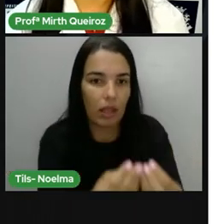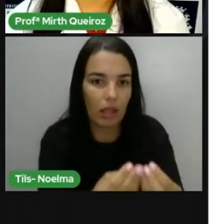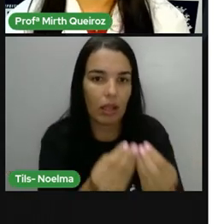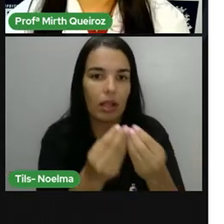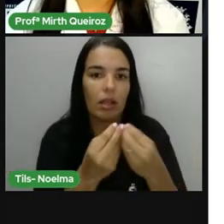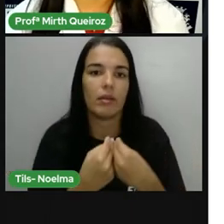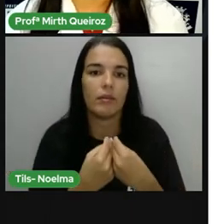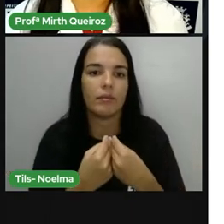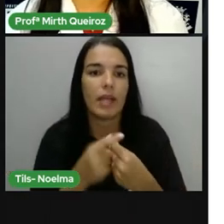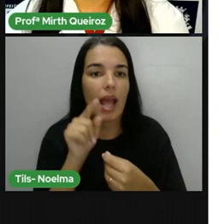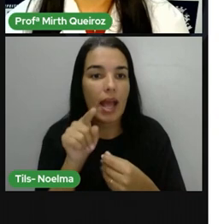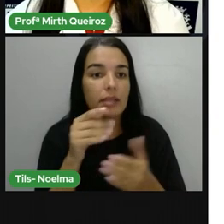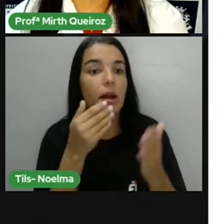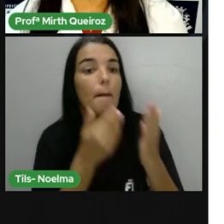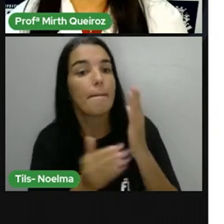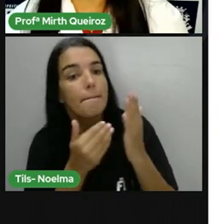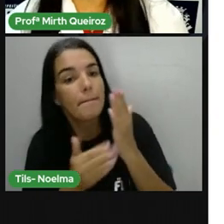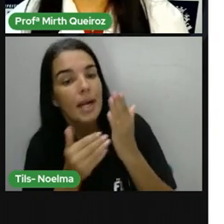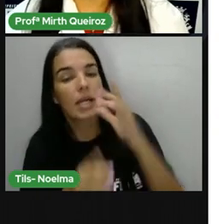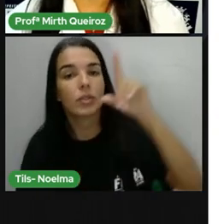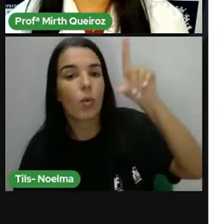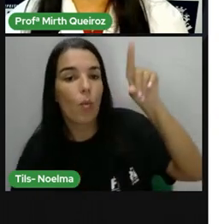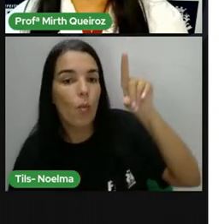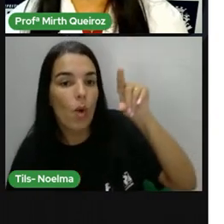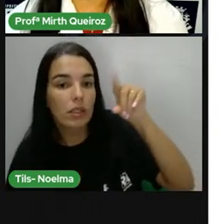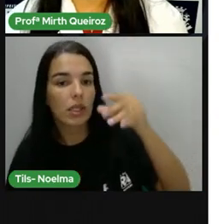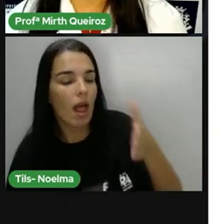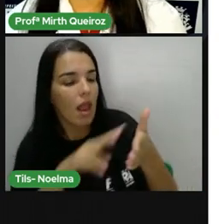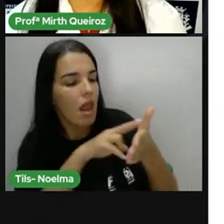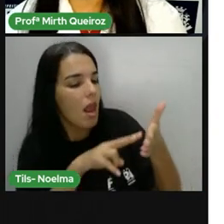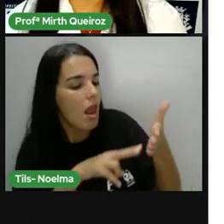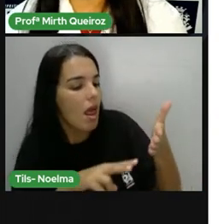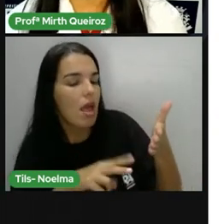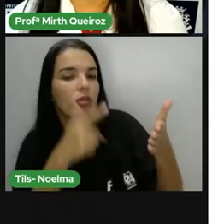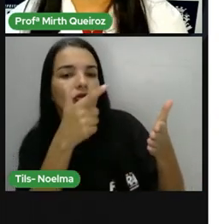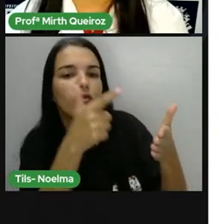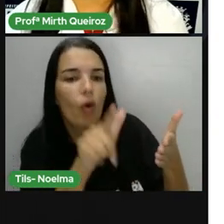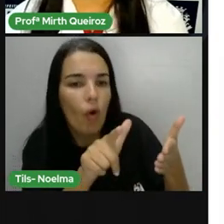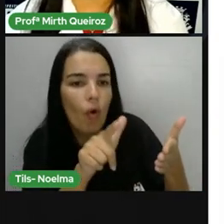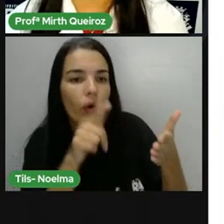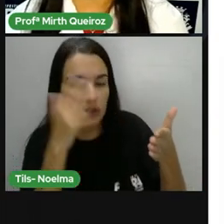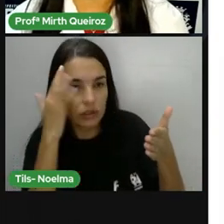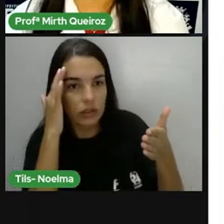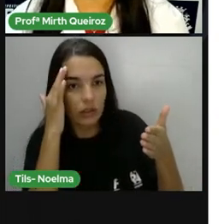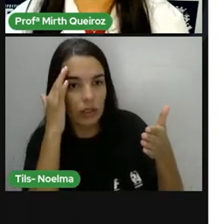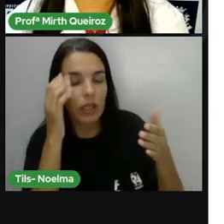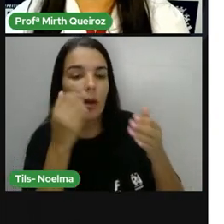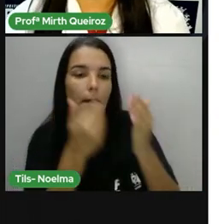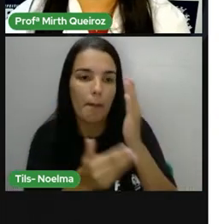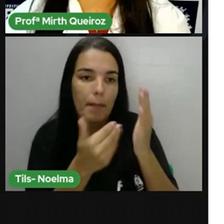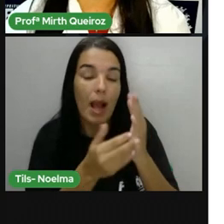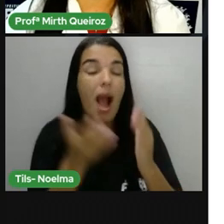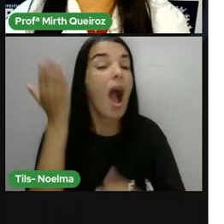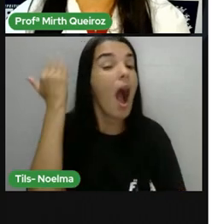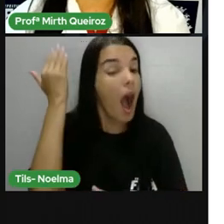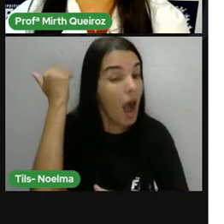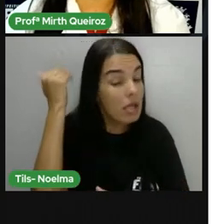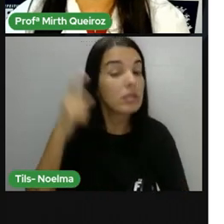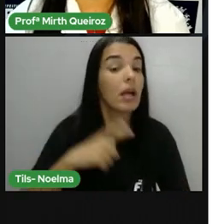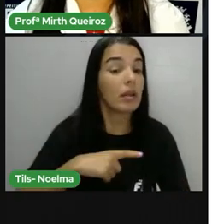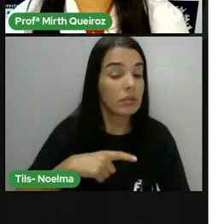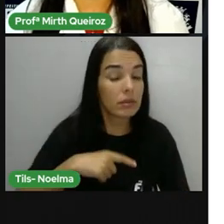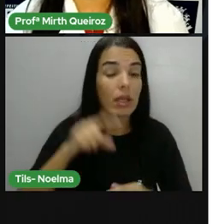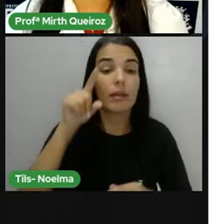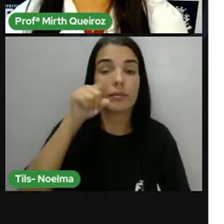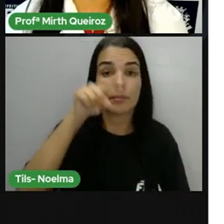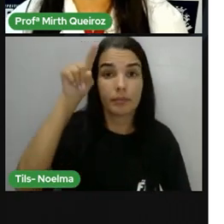leem, prevêem, releem, revêem, vêem. Tudo isso aí vai perder acento. Antigamente era acentuado,